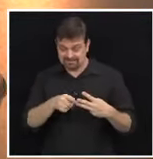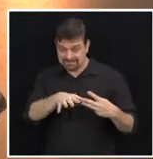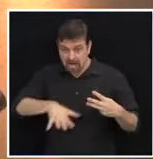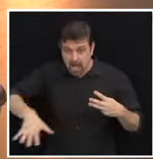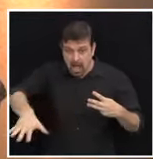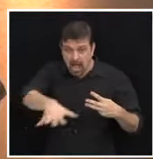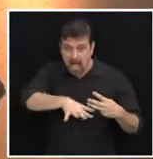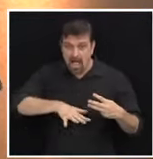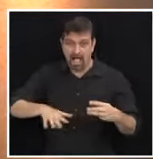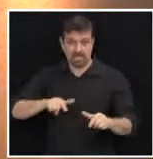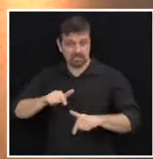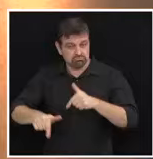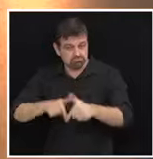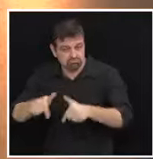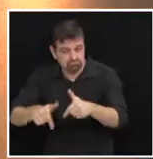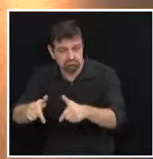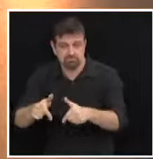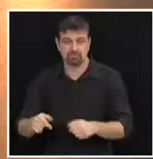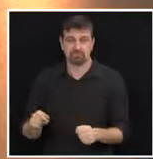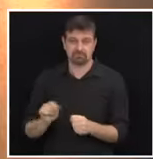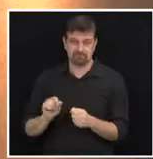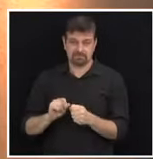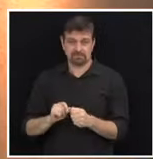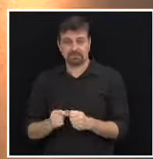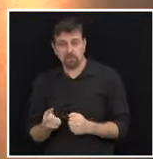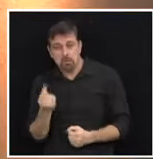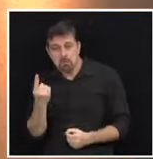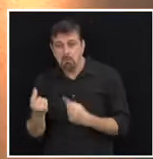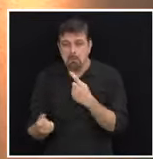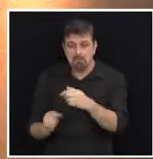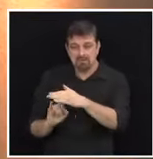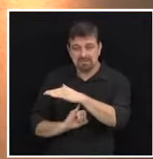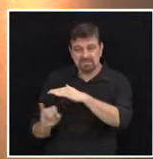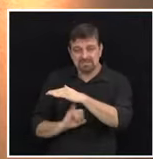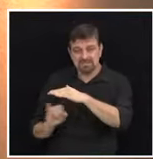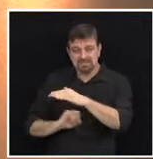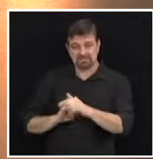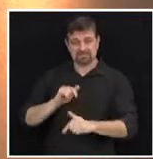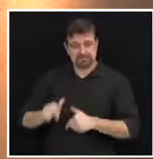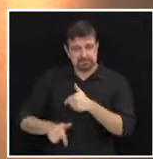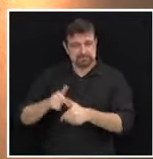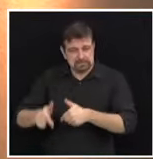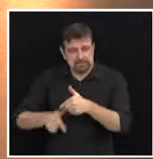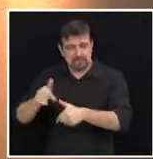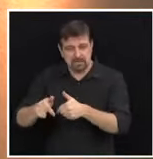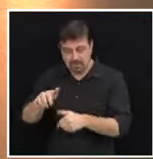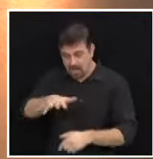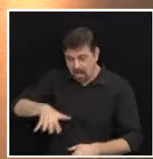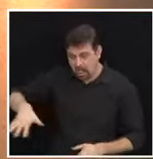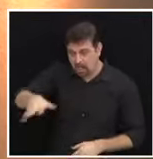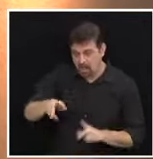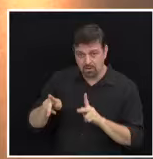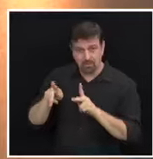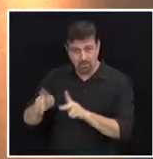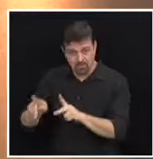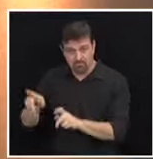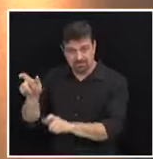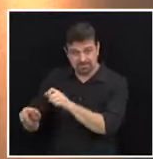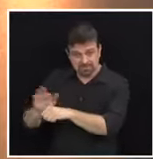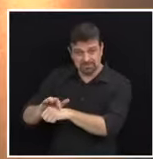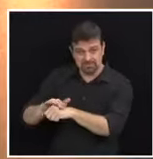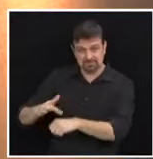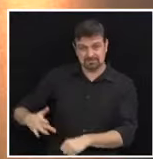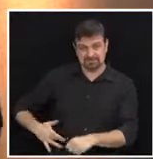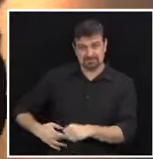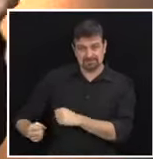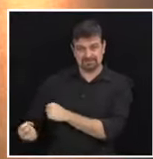fazendo esse trabalho. Mas são muito poucas entidades que trabalham com as hepatites virais. Para você